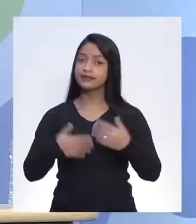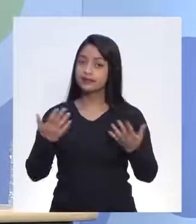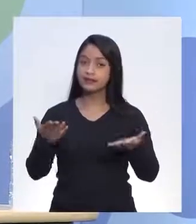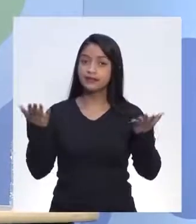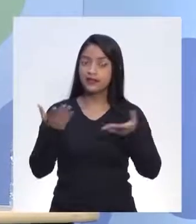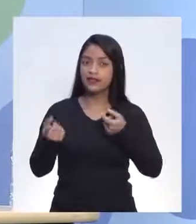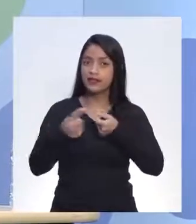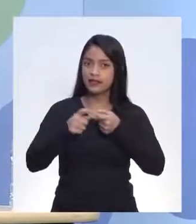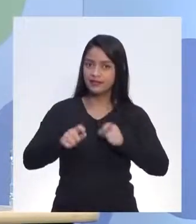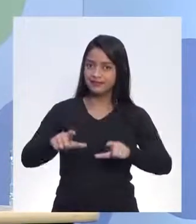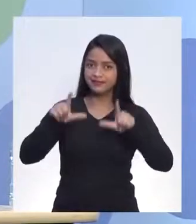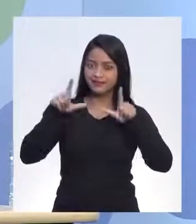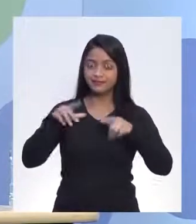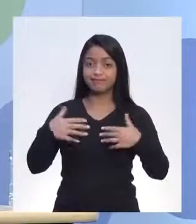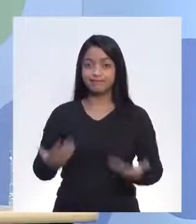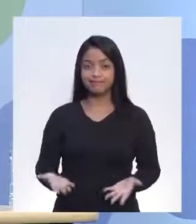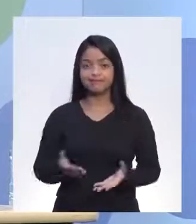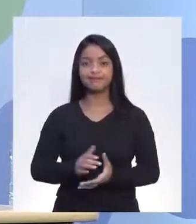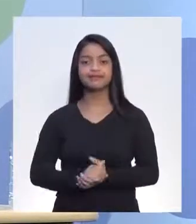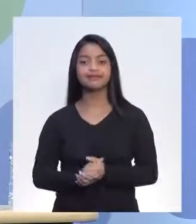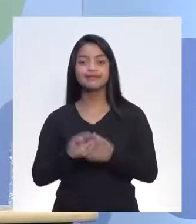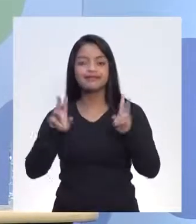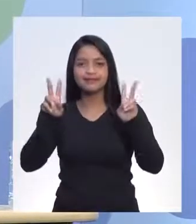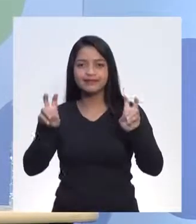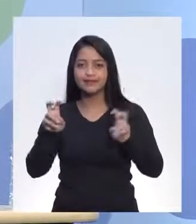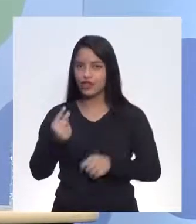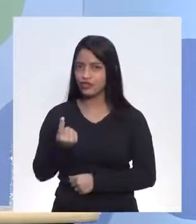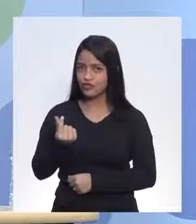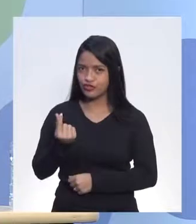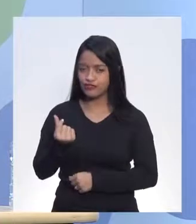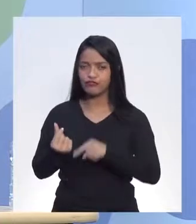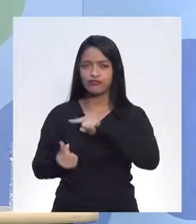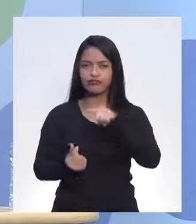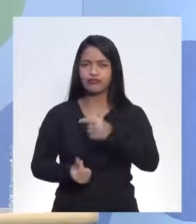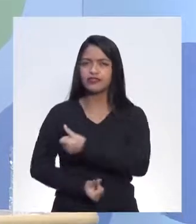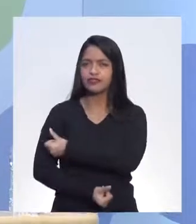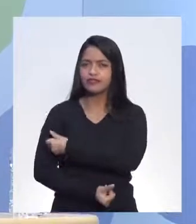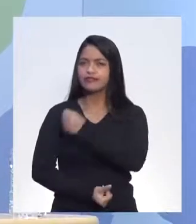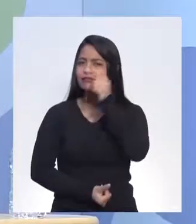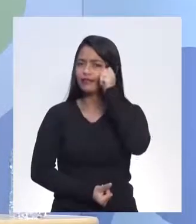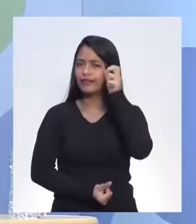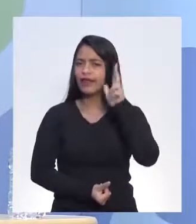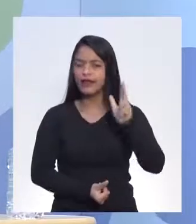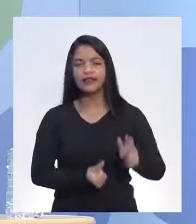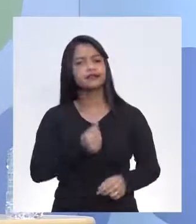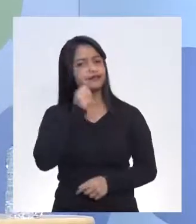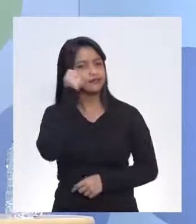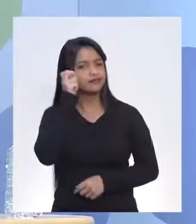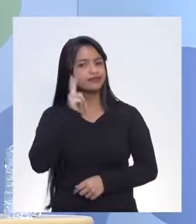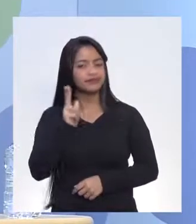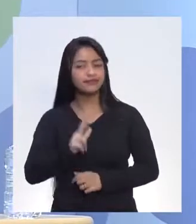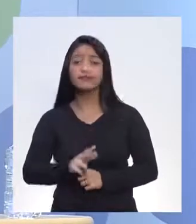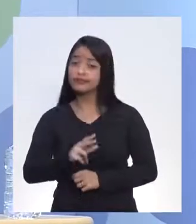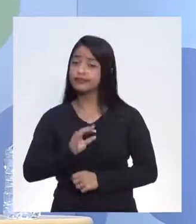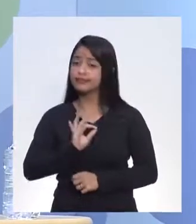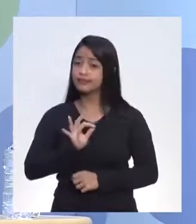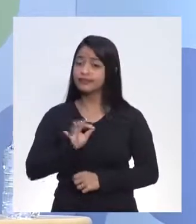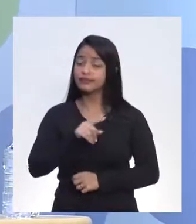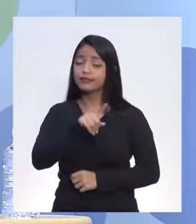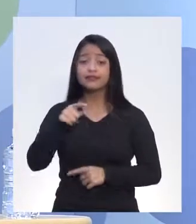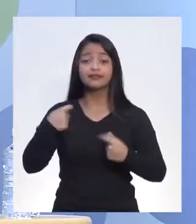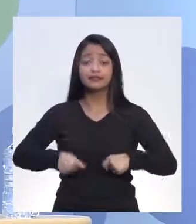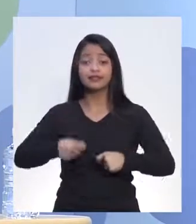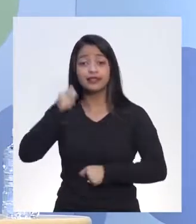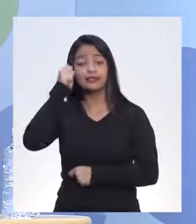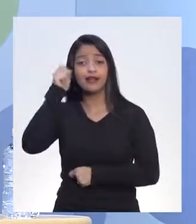Retornamos aqui. Olha, tratando de dinheiro, o sexto ano tá esperto Tão aqui, ligeiros. hein? Ó. E tá certo, é isso aí. Tem que ficar esperto